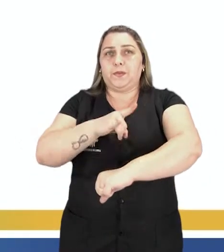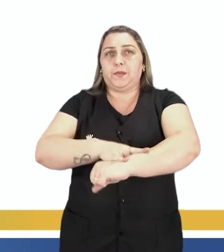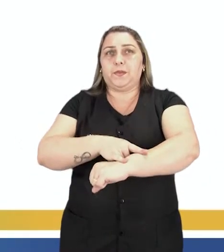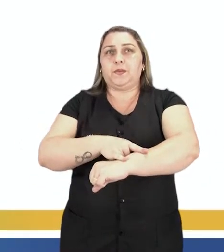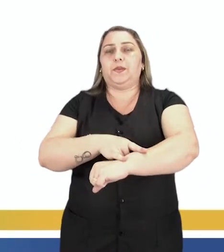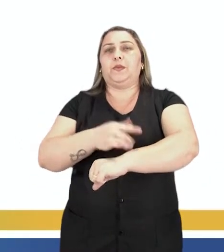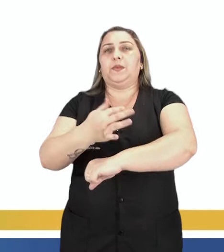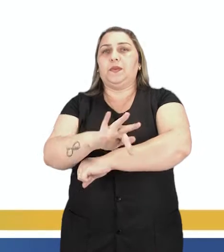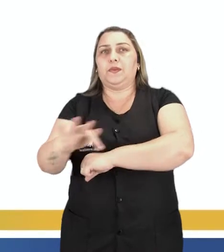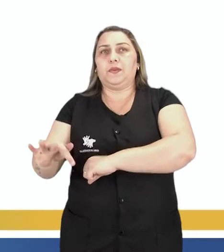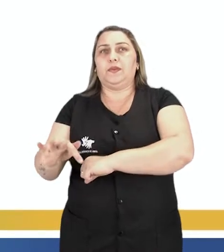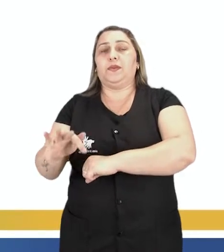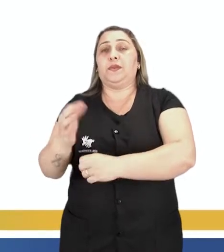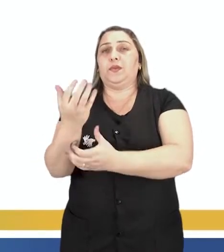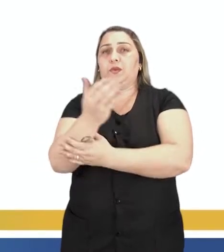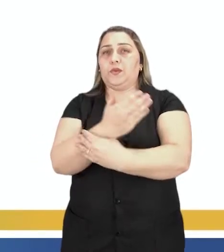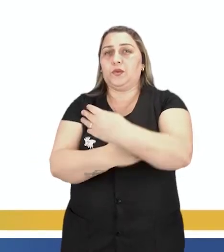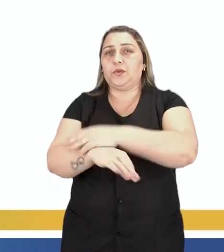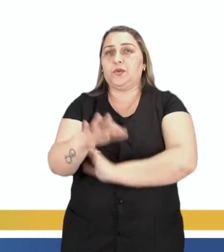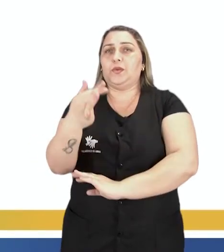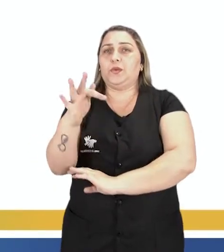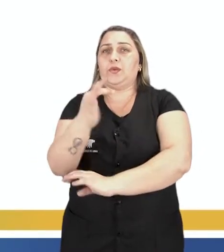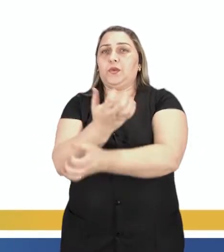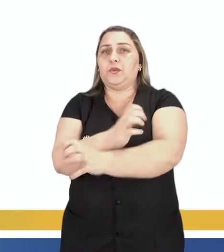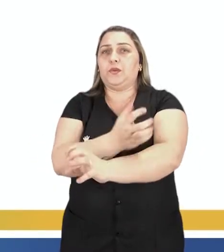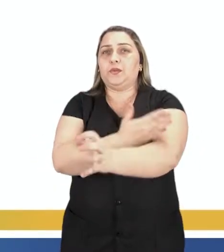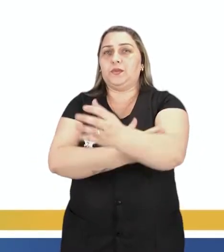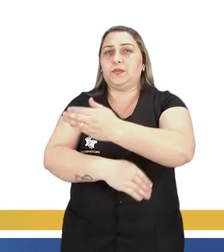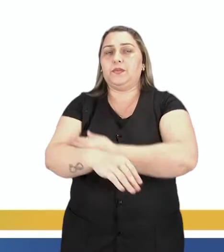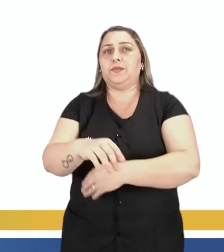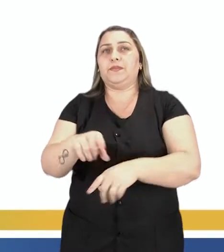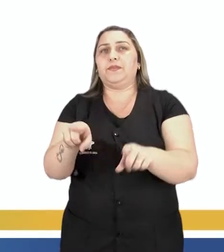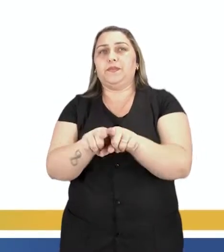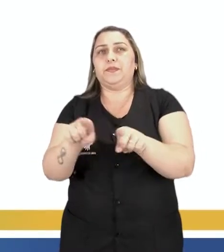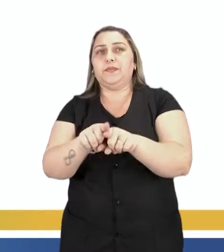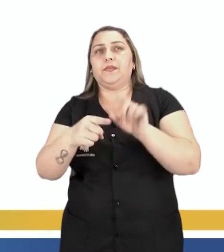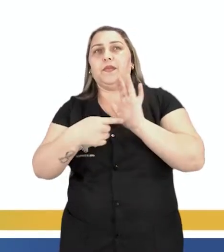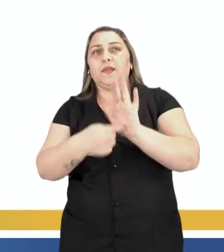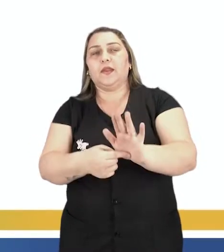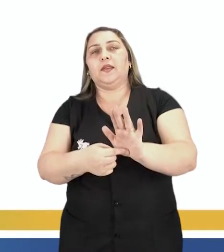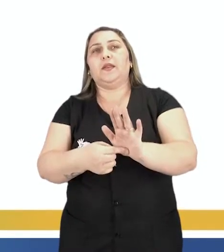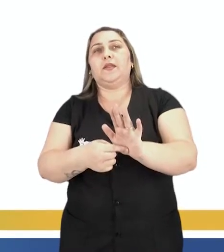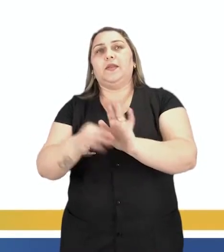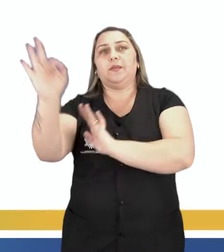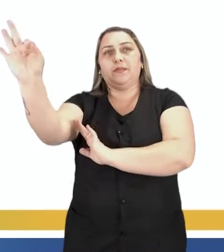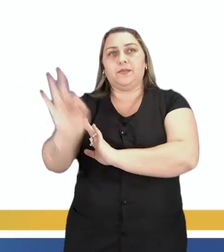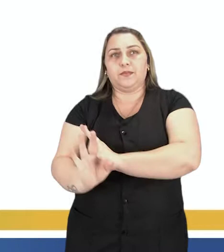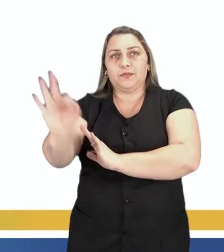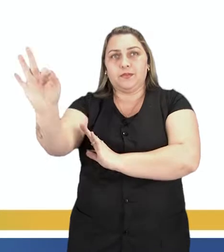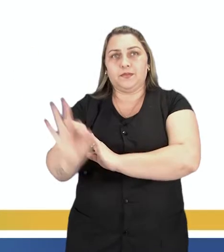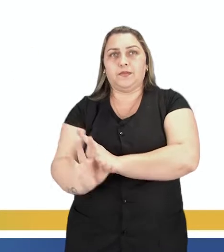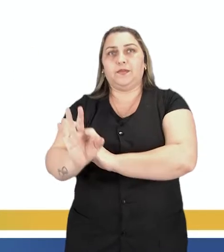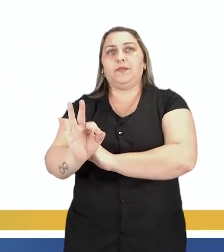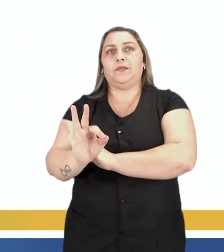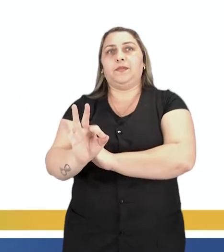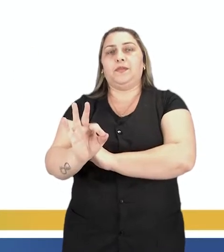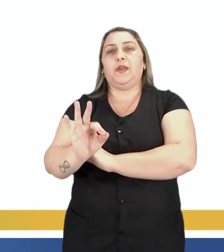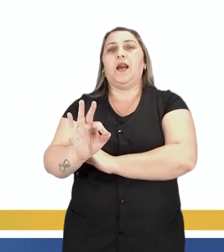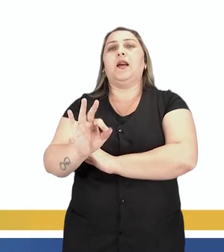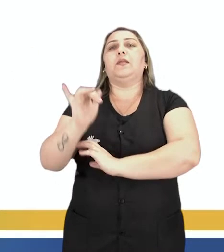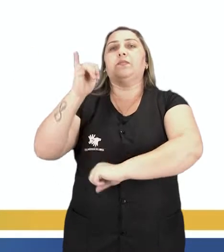sobre artrite ou dores nas articulações. E como vocês podem ver, o maior percentual ele está relacionado